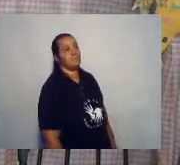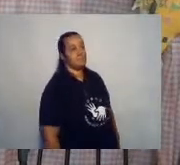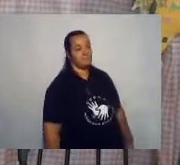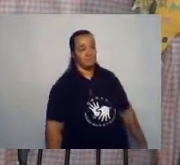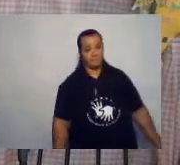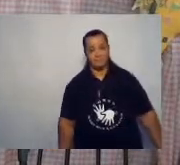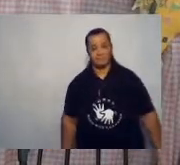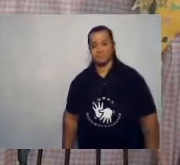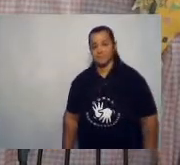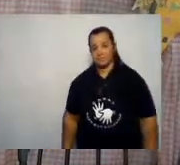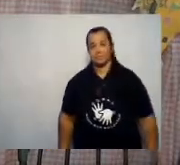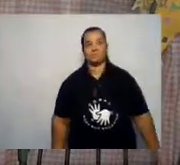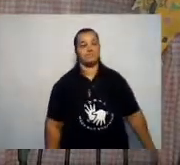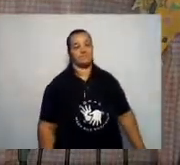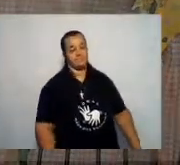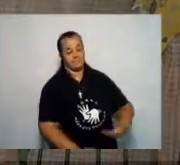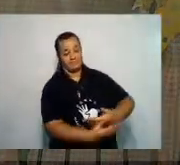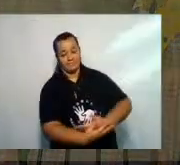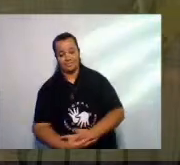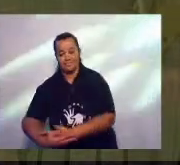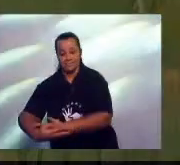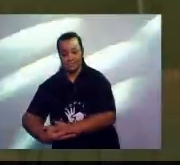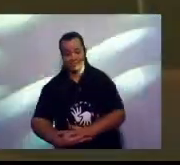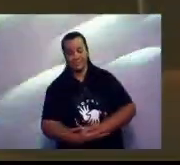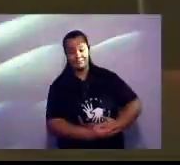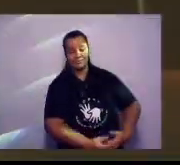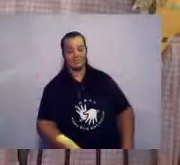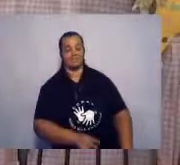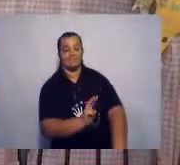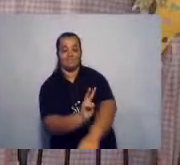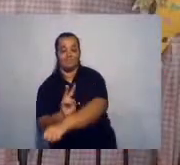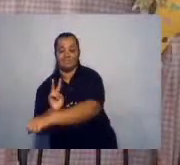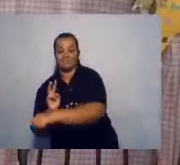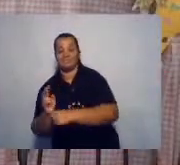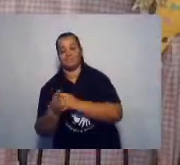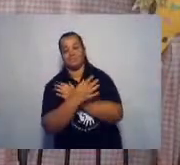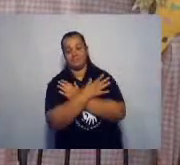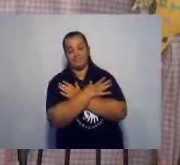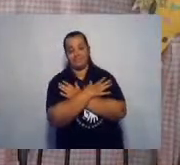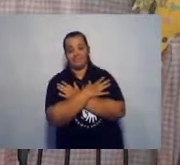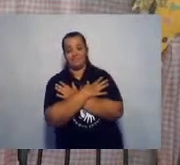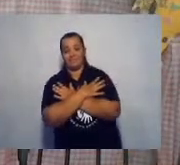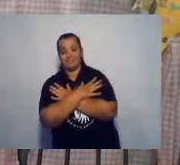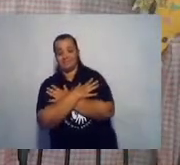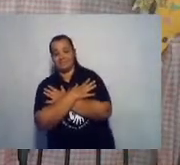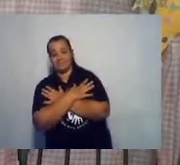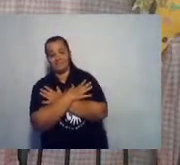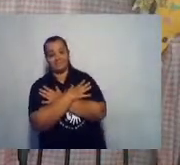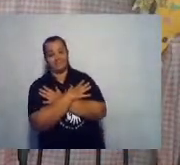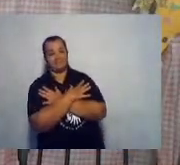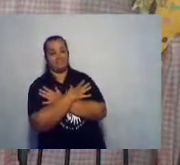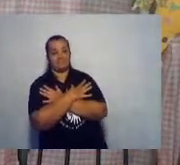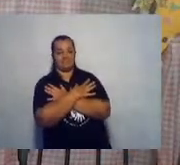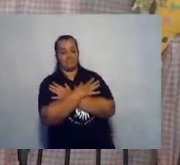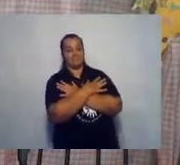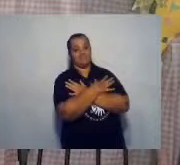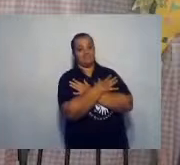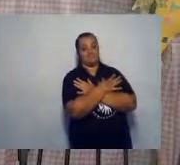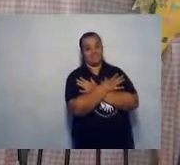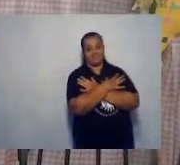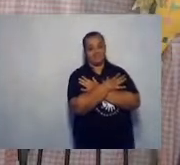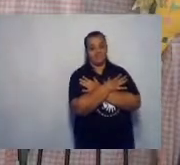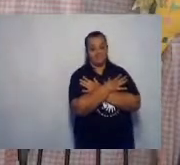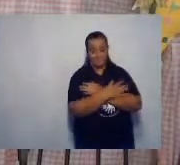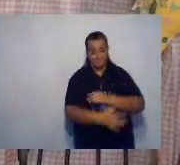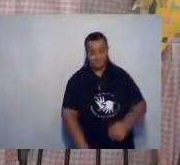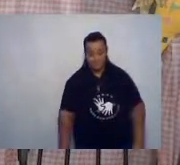Meu abrigo. O seu colo é o meu abrigo.